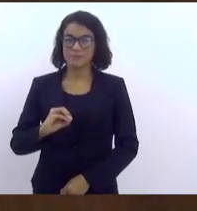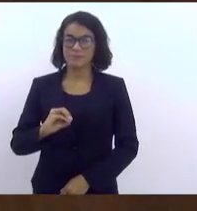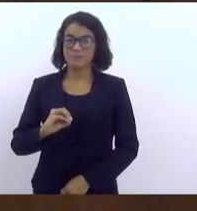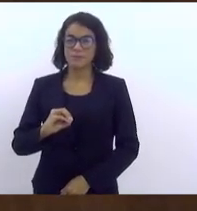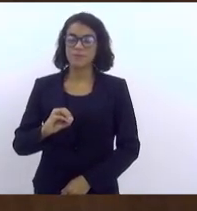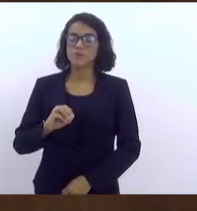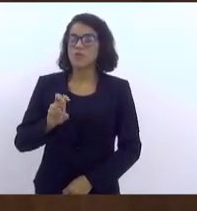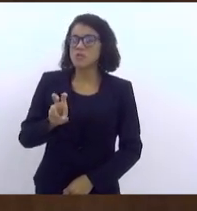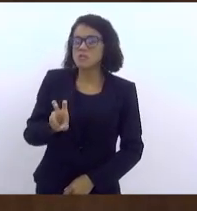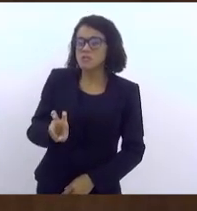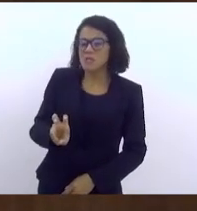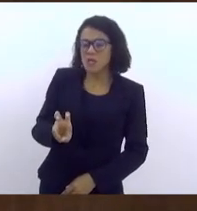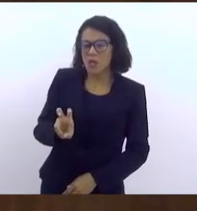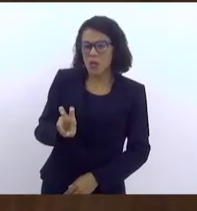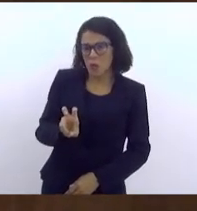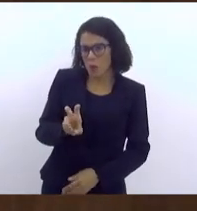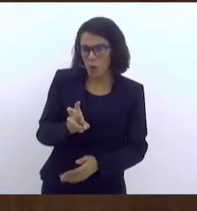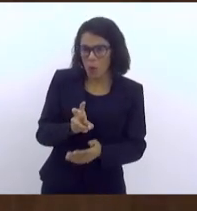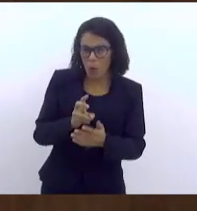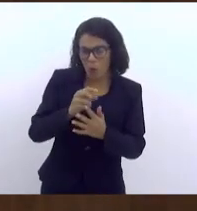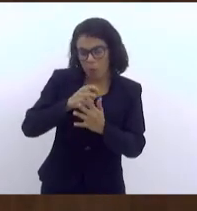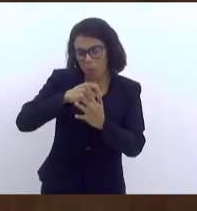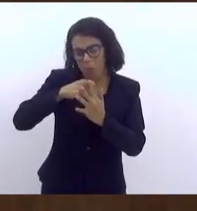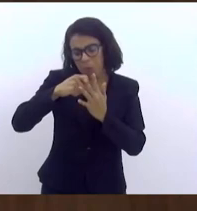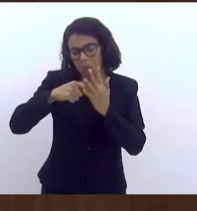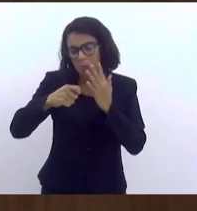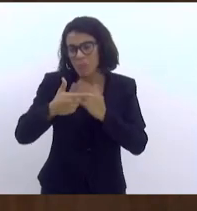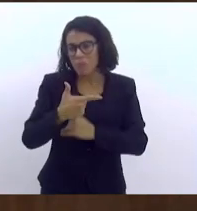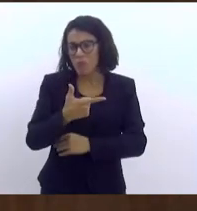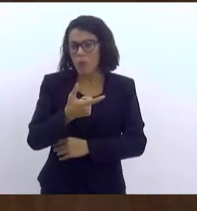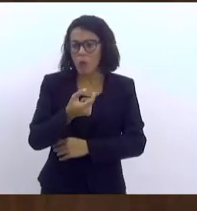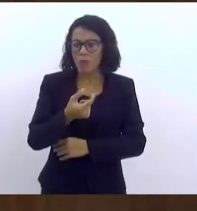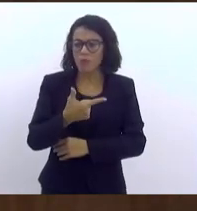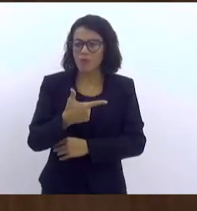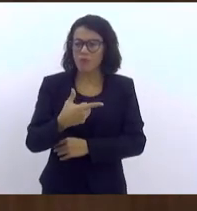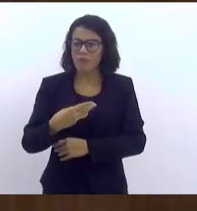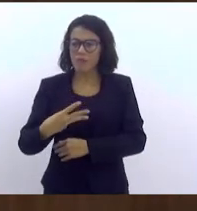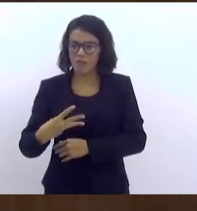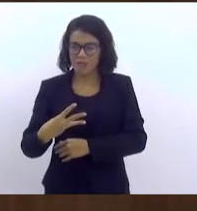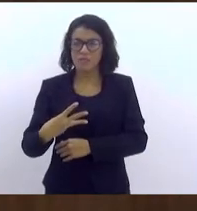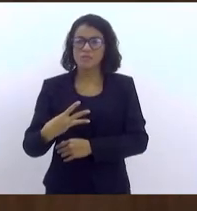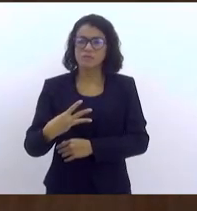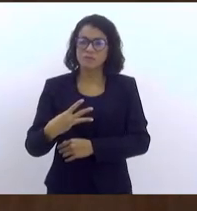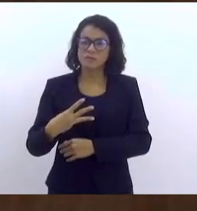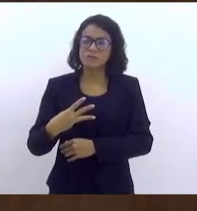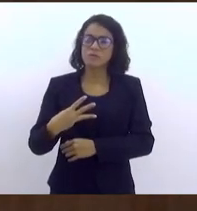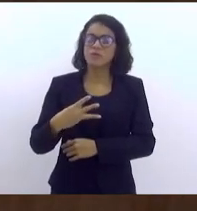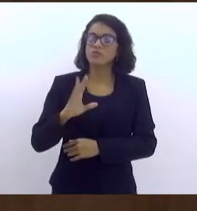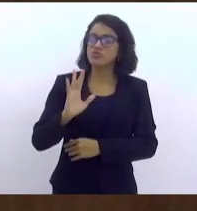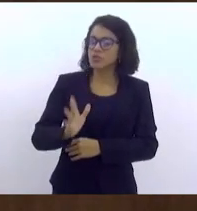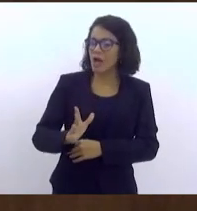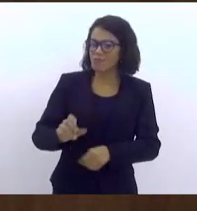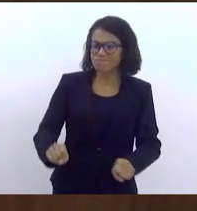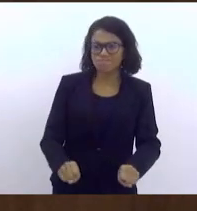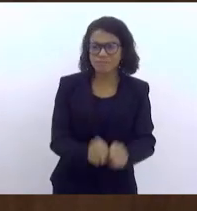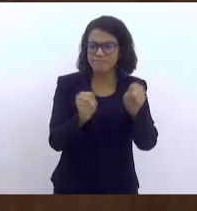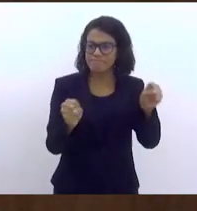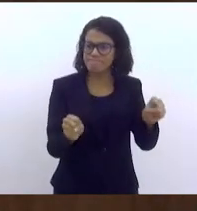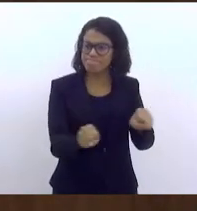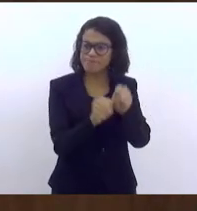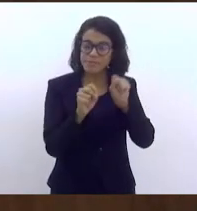os cinco primeiros meses do meio do ano de 2023 foram violados